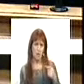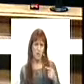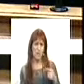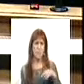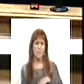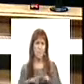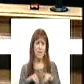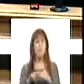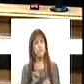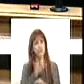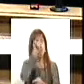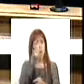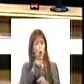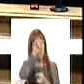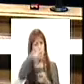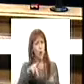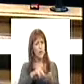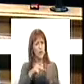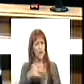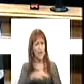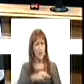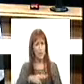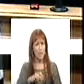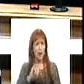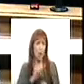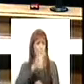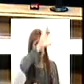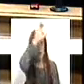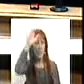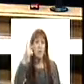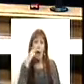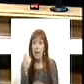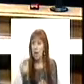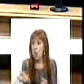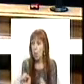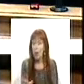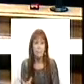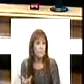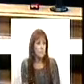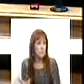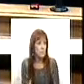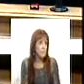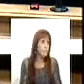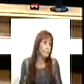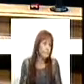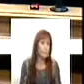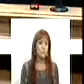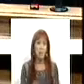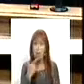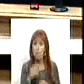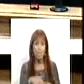para o efeito pode recorrer às técnicas de PMA noutros países e quem não tem fica sujeito à